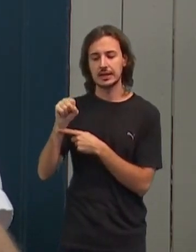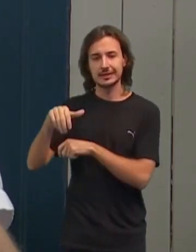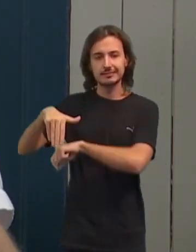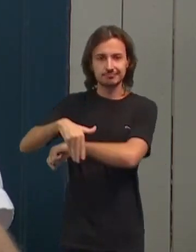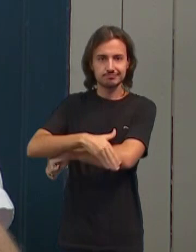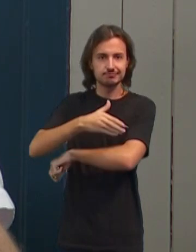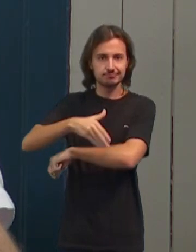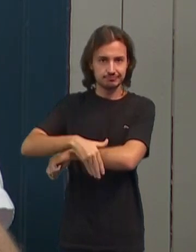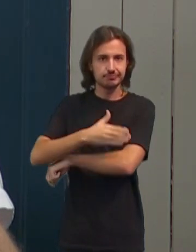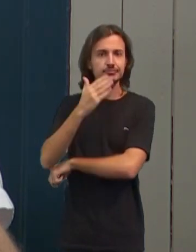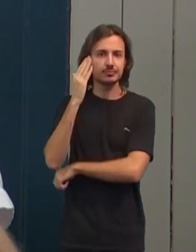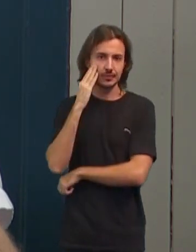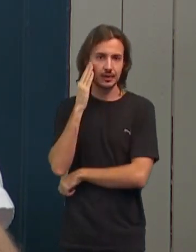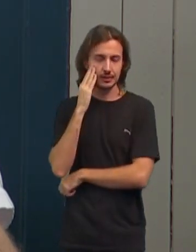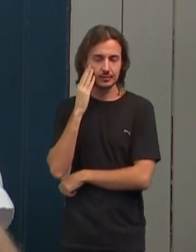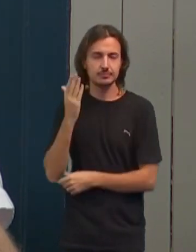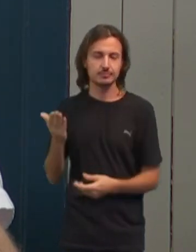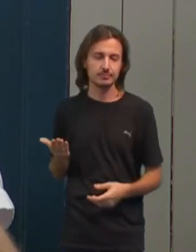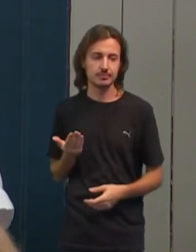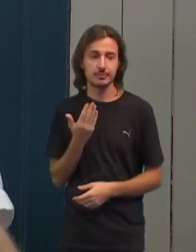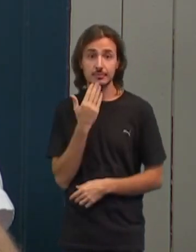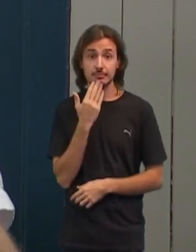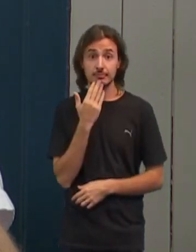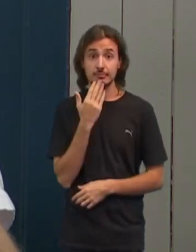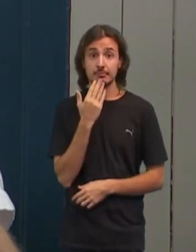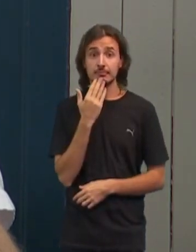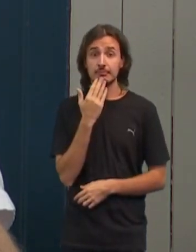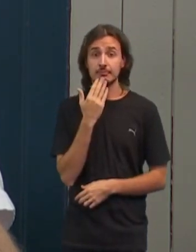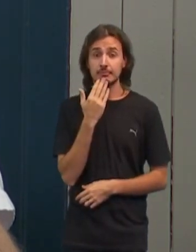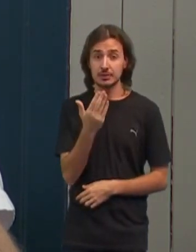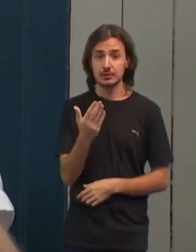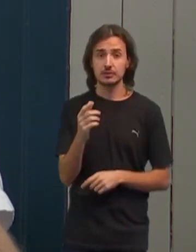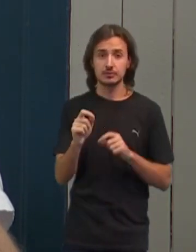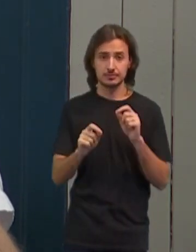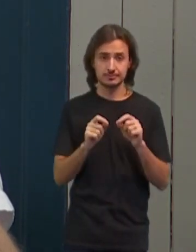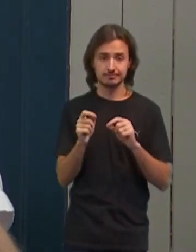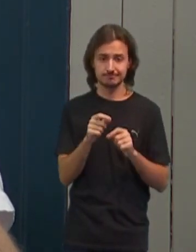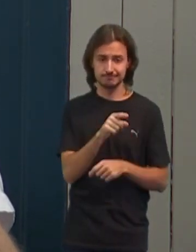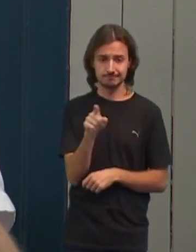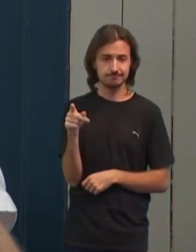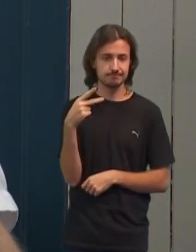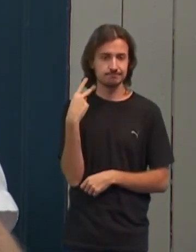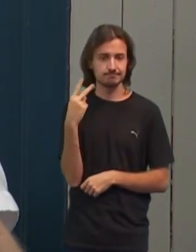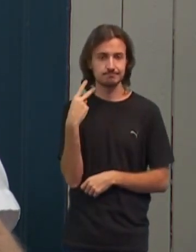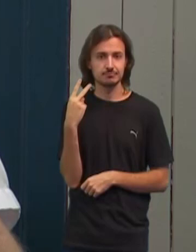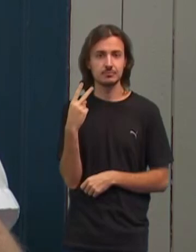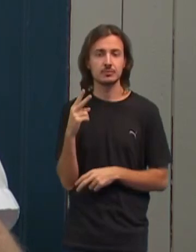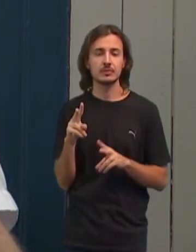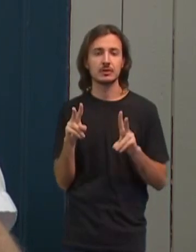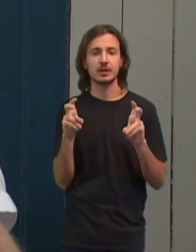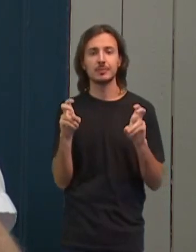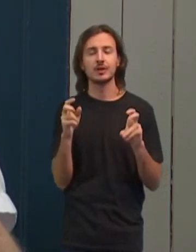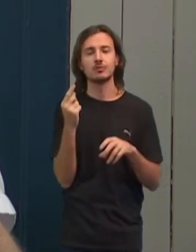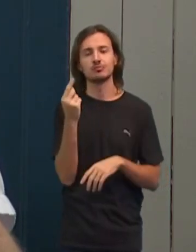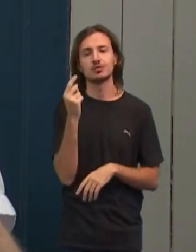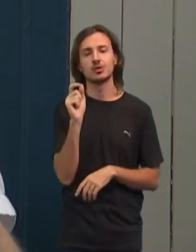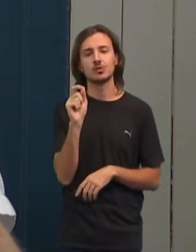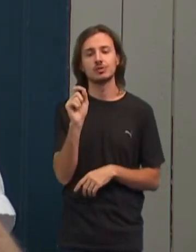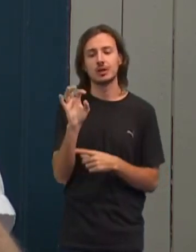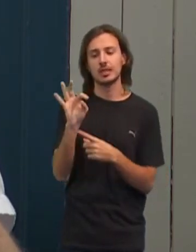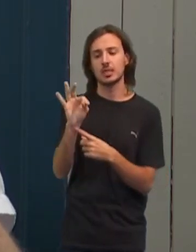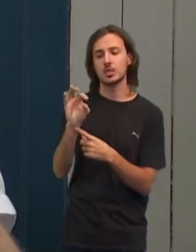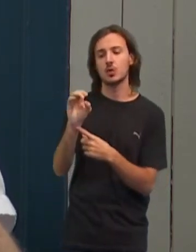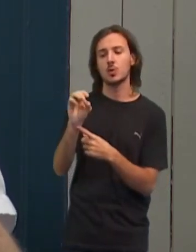que pede também, eu até peço aos vereadores que a gente possa fazer uma reflexão, um dos temas é sobre tombamento.